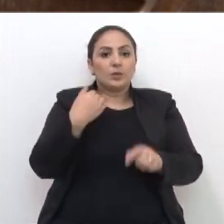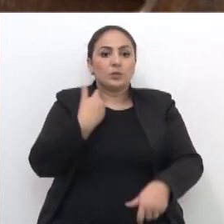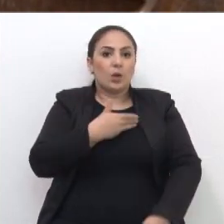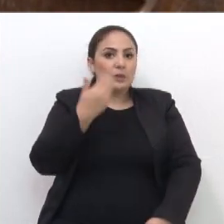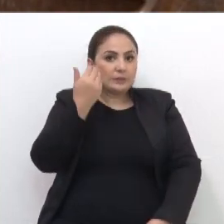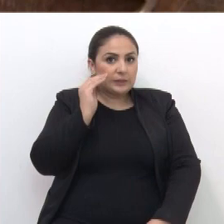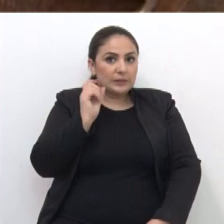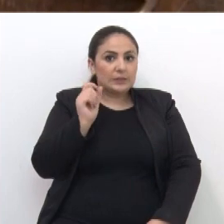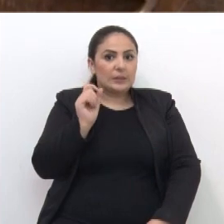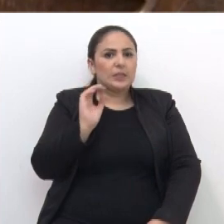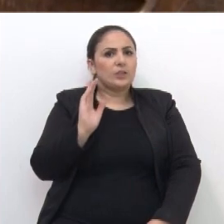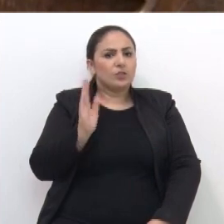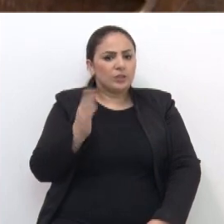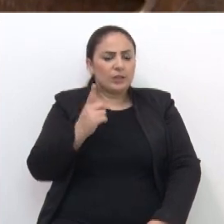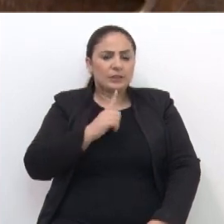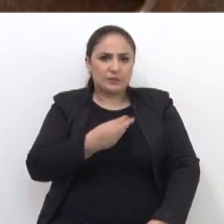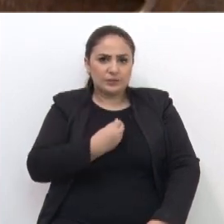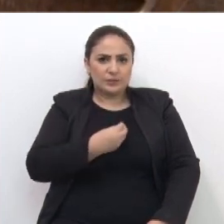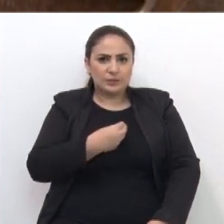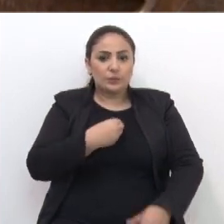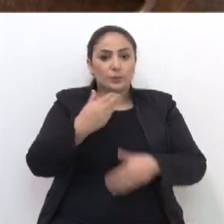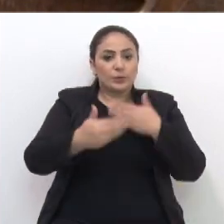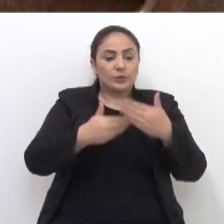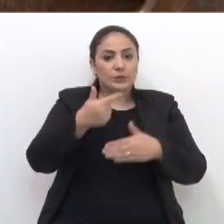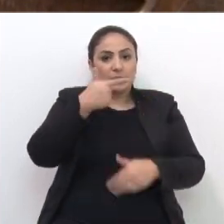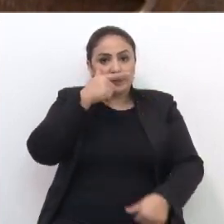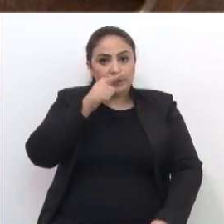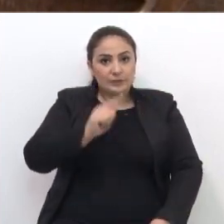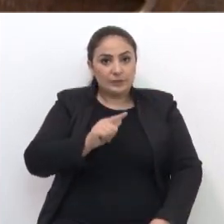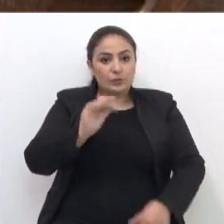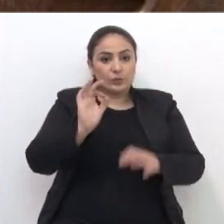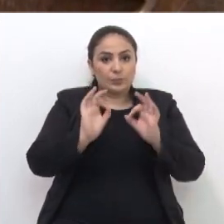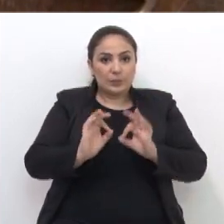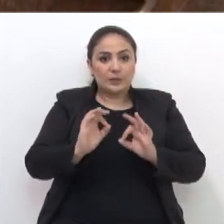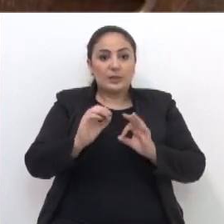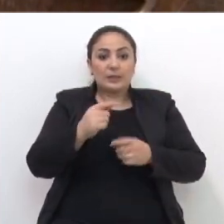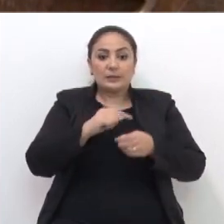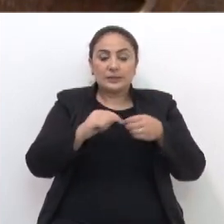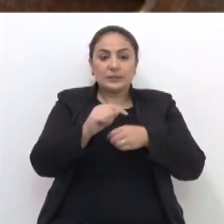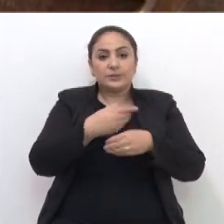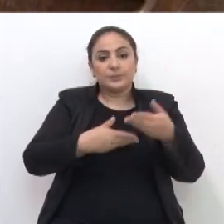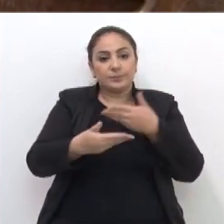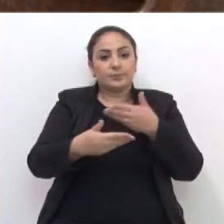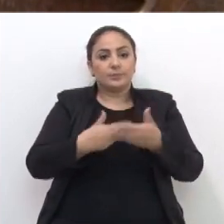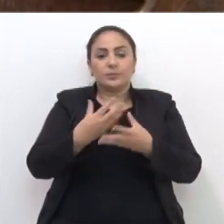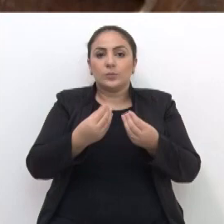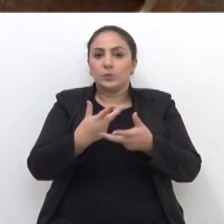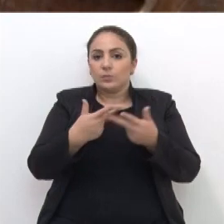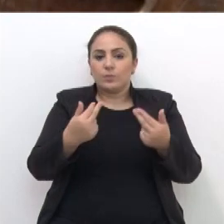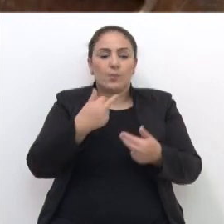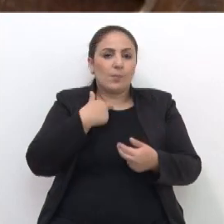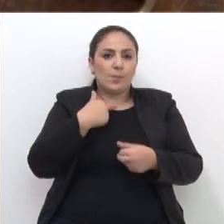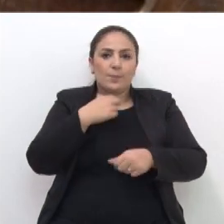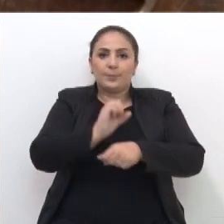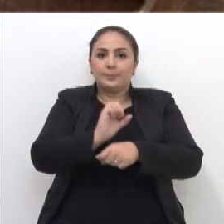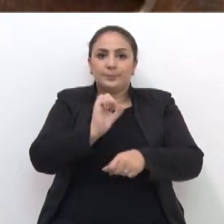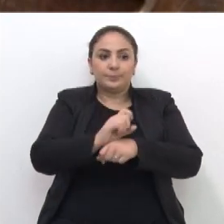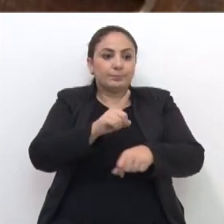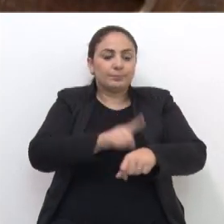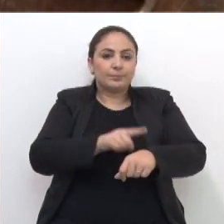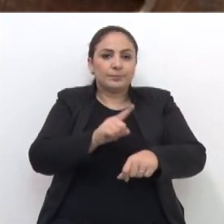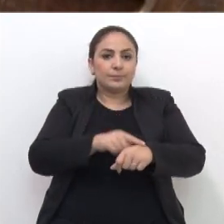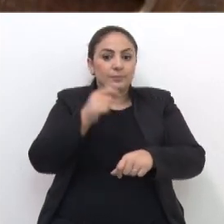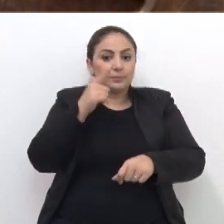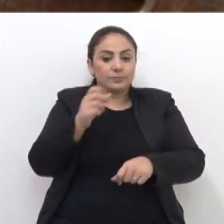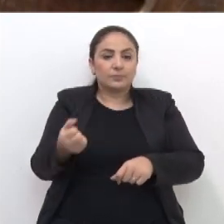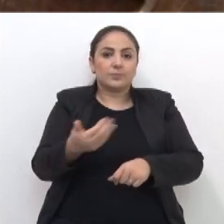dessas alterações é permitir ou a implantação de investimentos que tragam emprego ou a